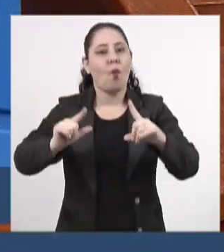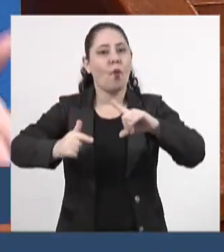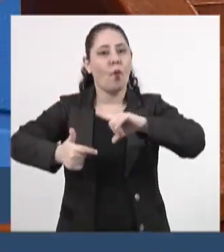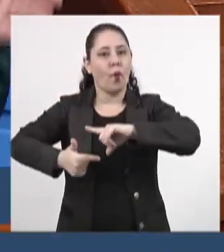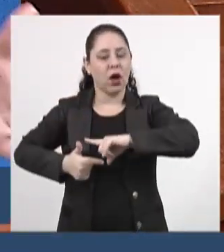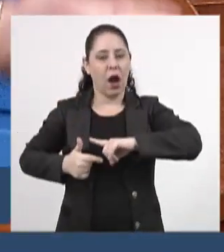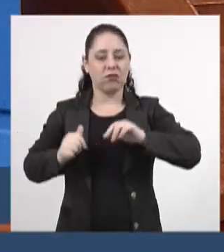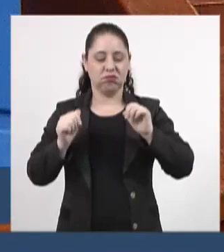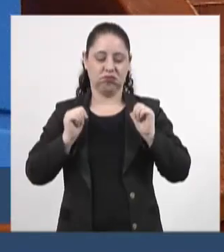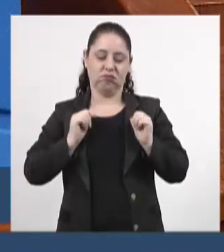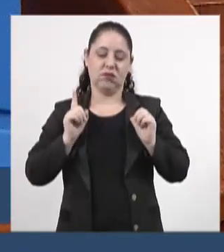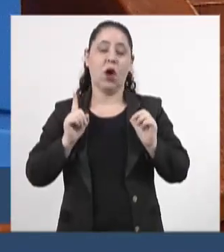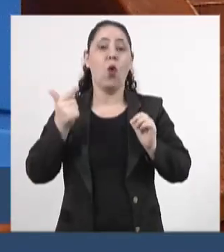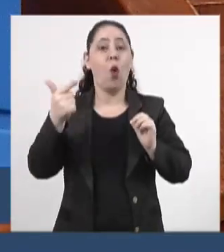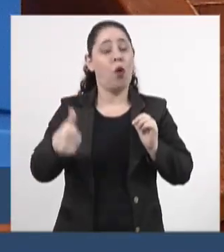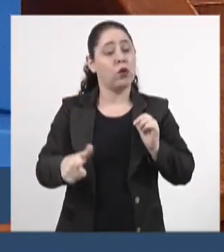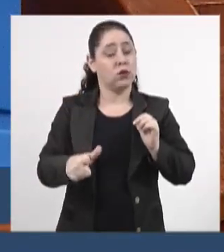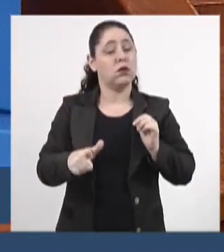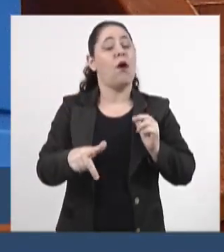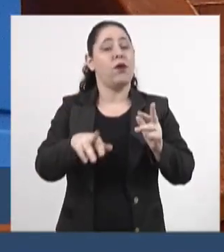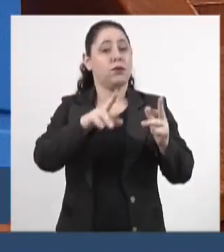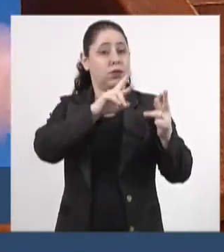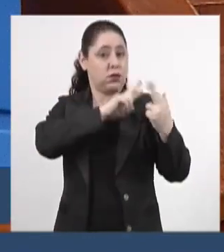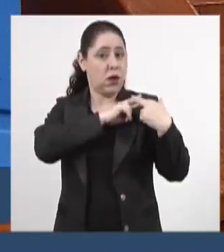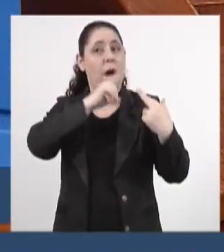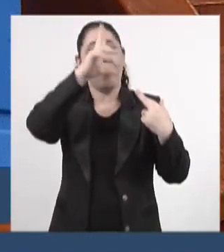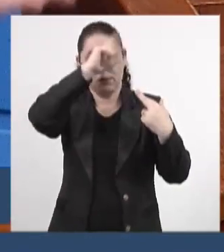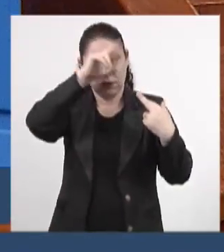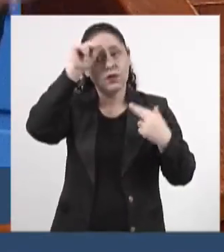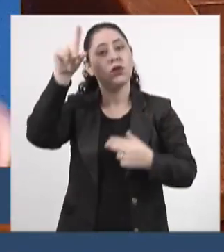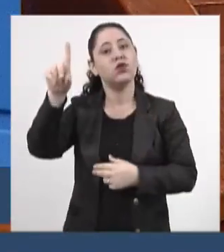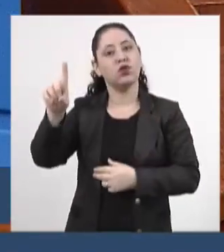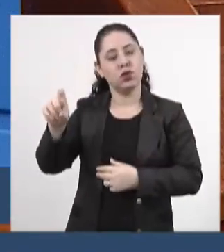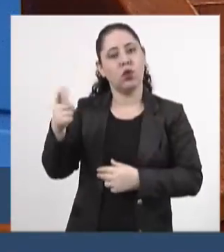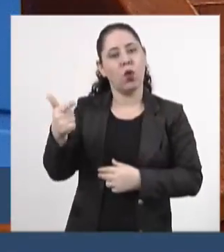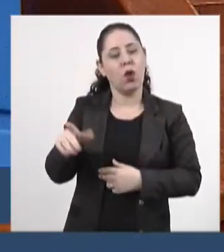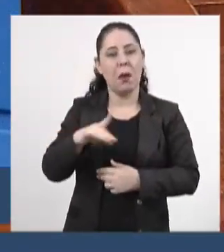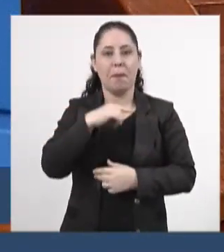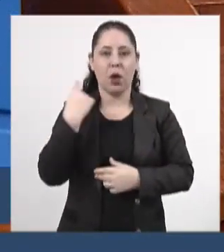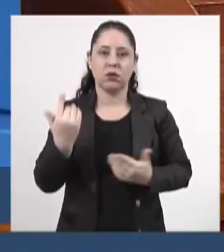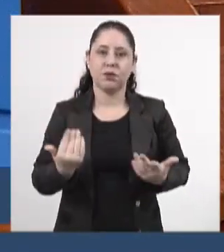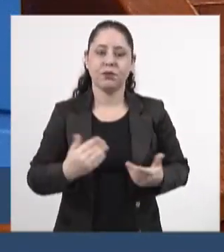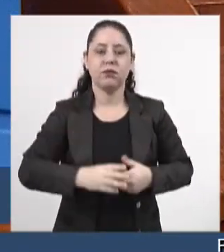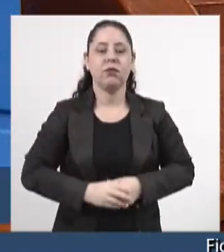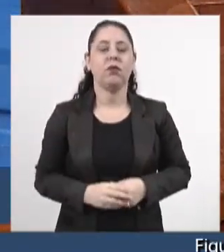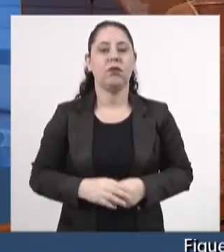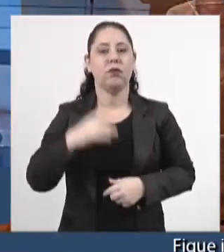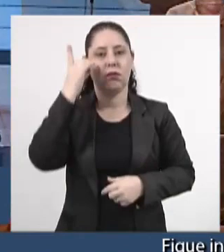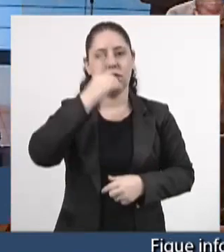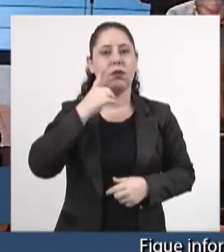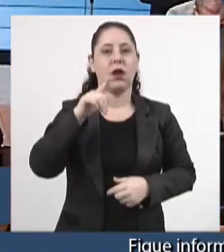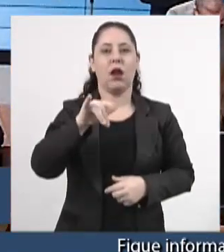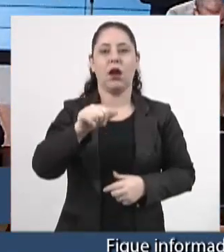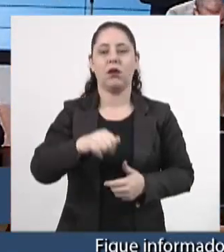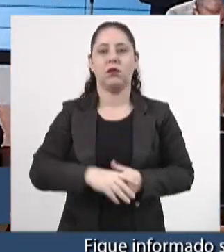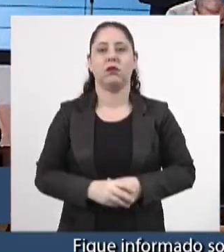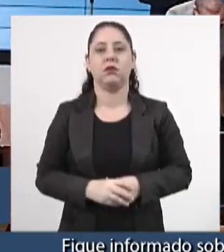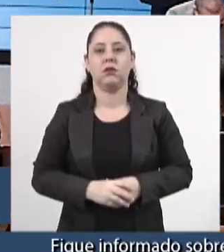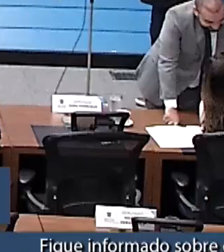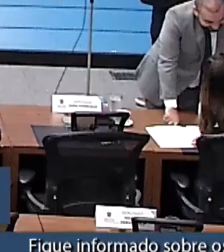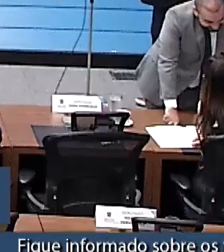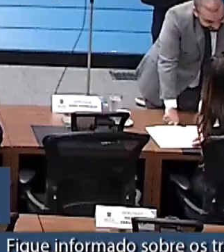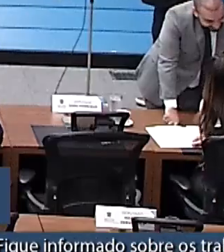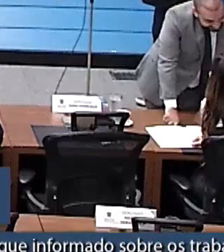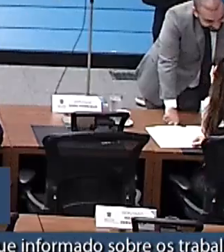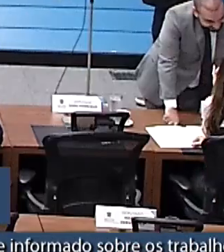que pode ser imposta nas costas do senhor prefeito de Dourados. Pois não, deputado? Deputada Lia, eu pedi a parte a